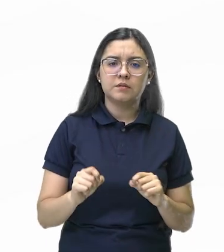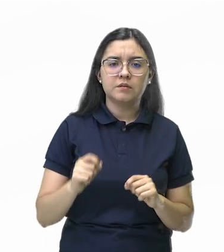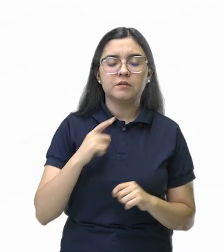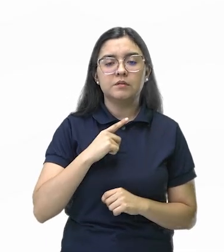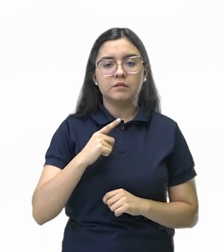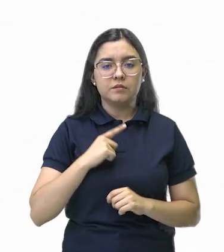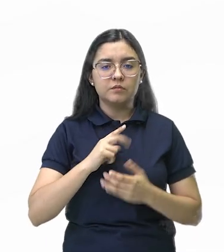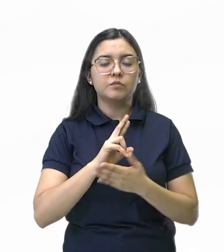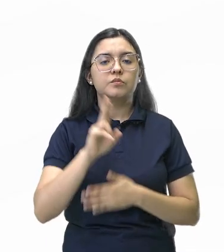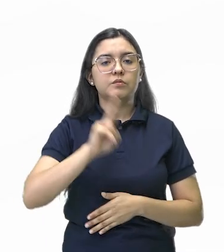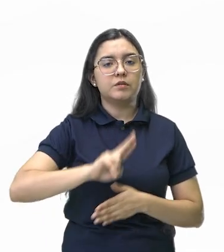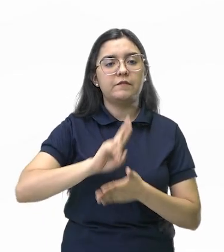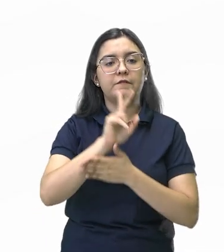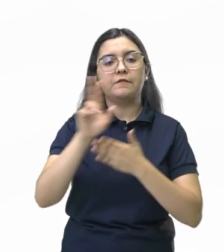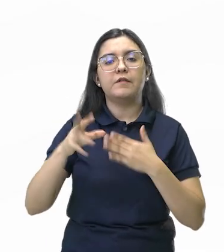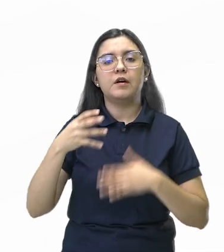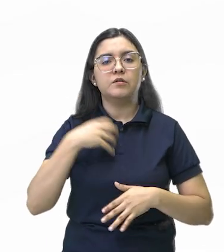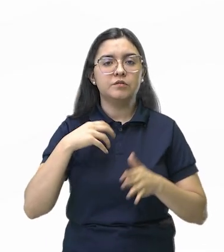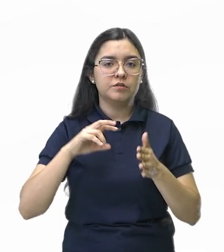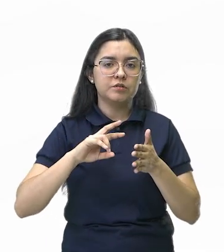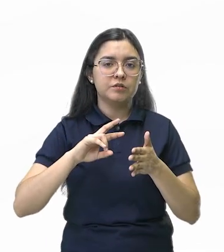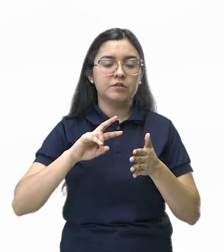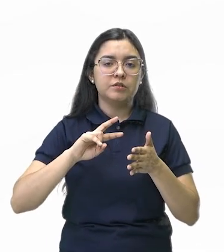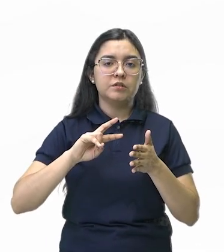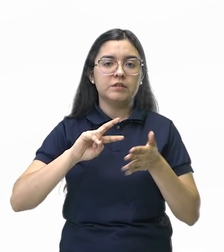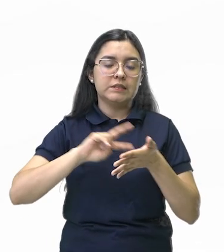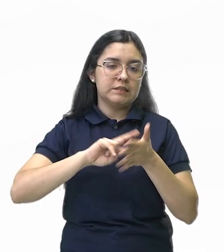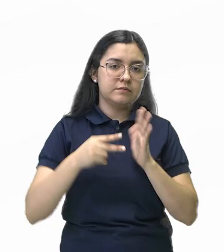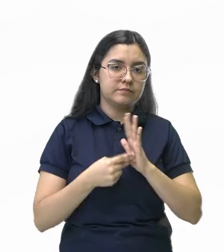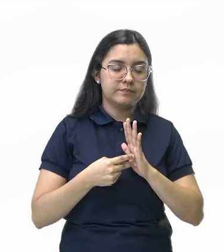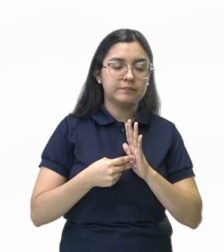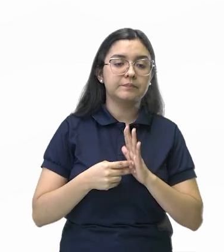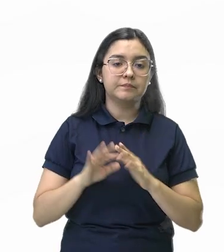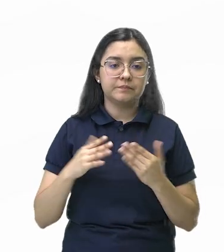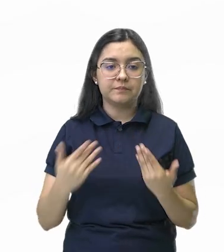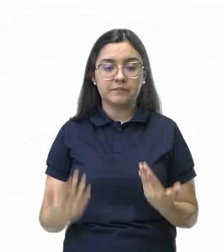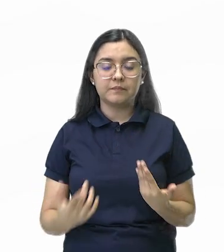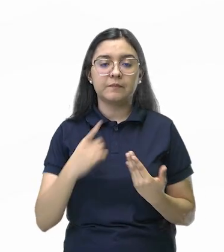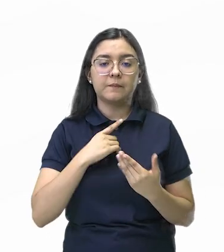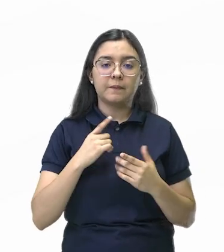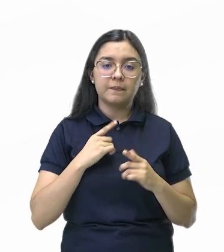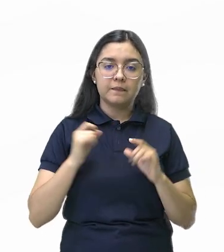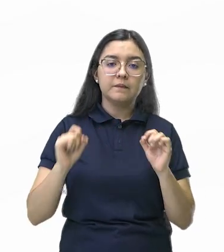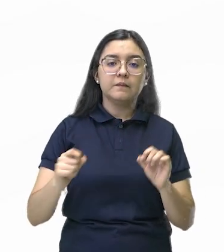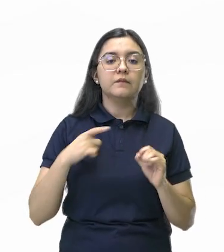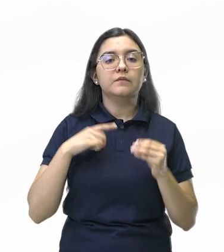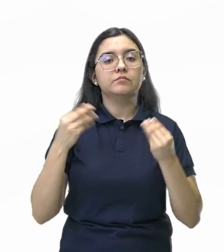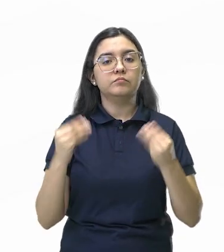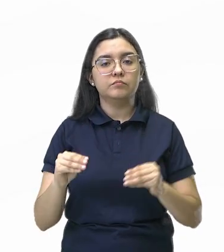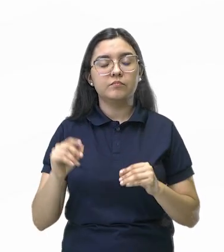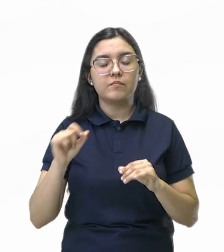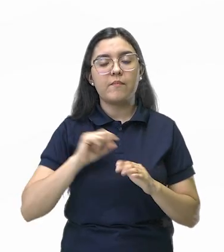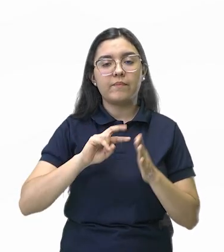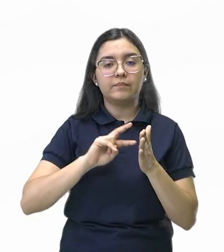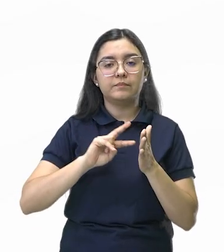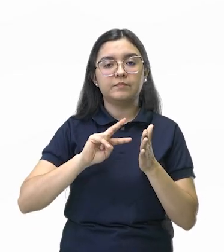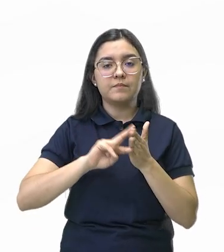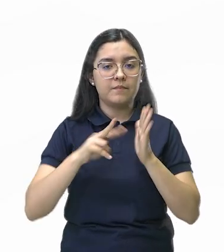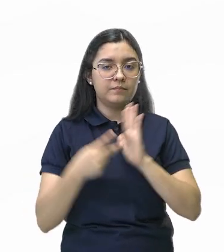vários signos. E assim, eu vou codificando e colocando significado para cada